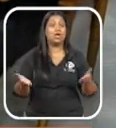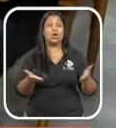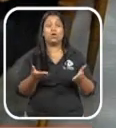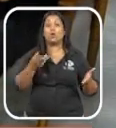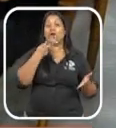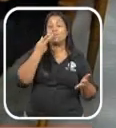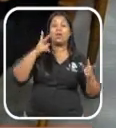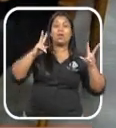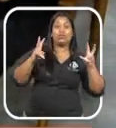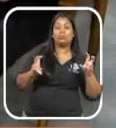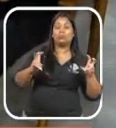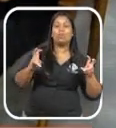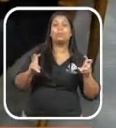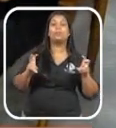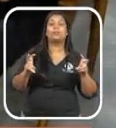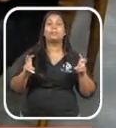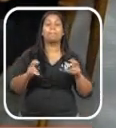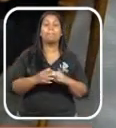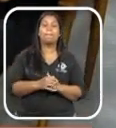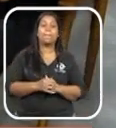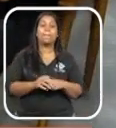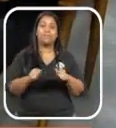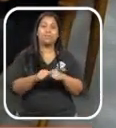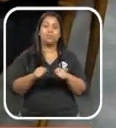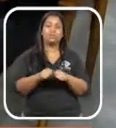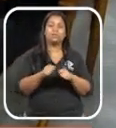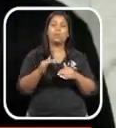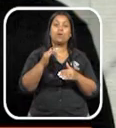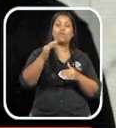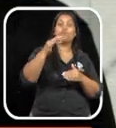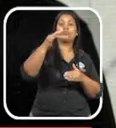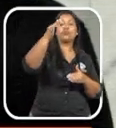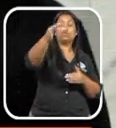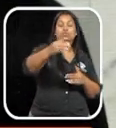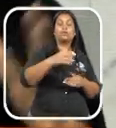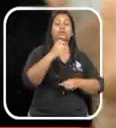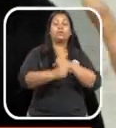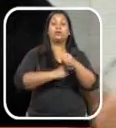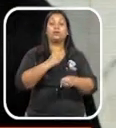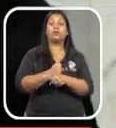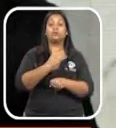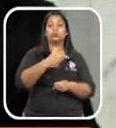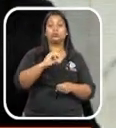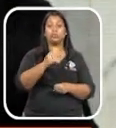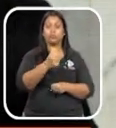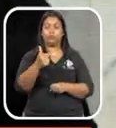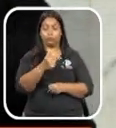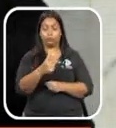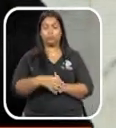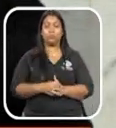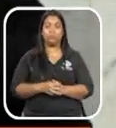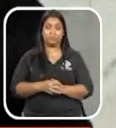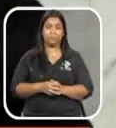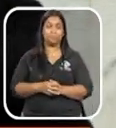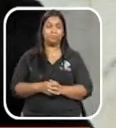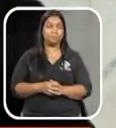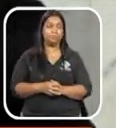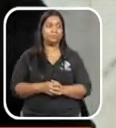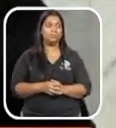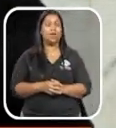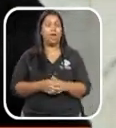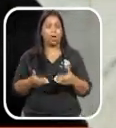uma futurologia aqui, a gente está falando de 2022, a gente está com 2023 aí se